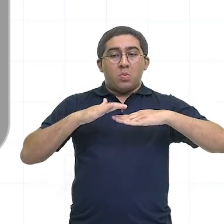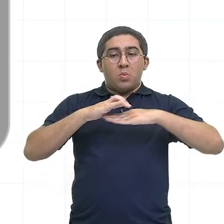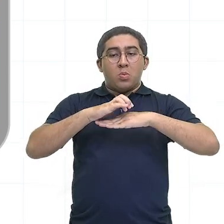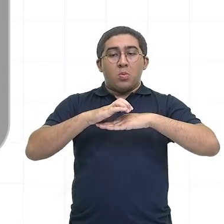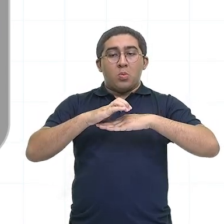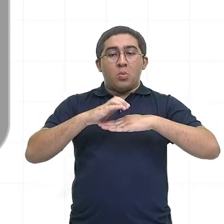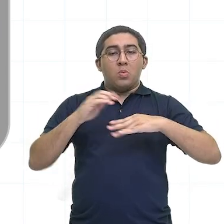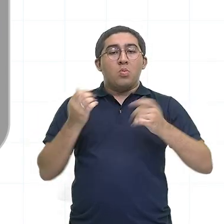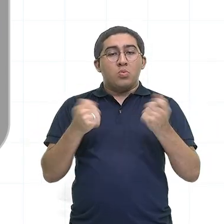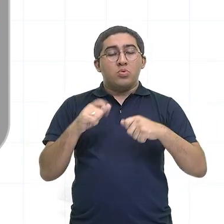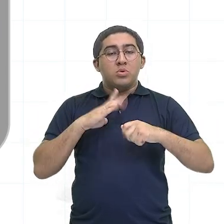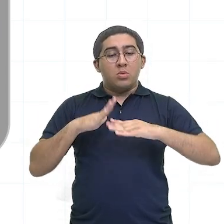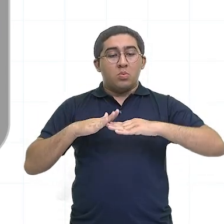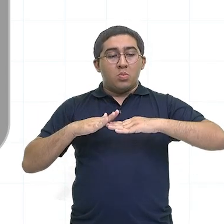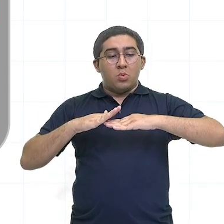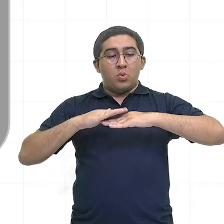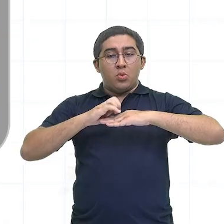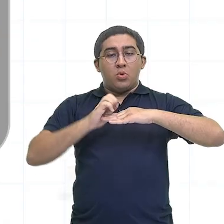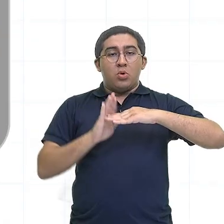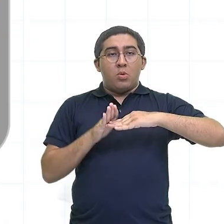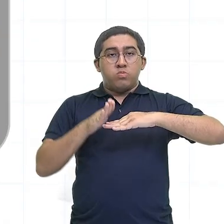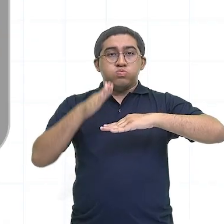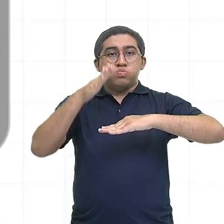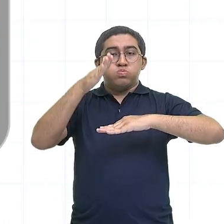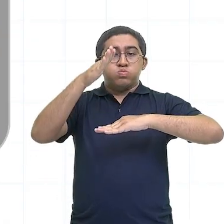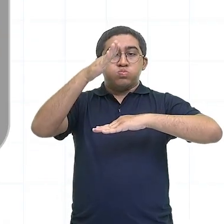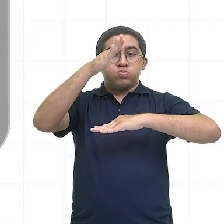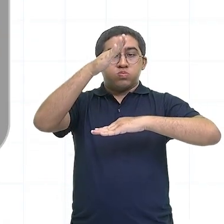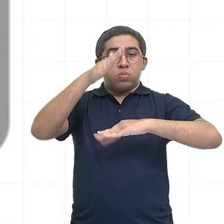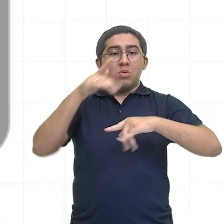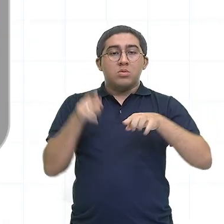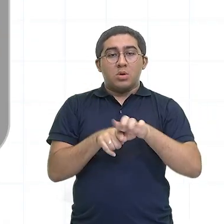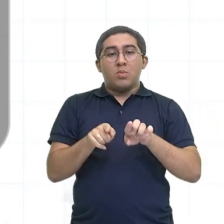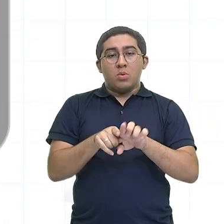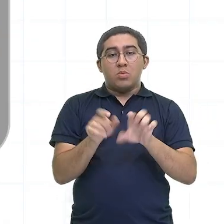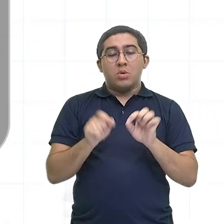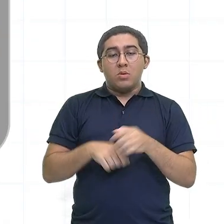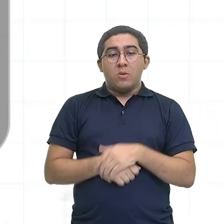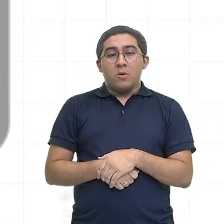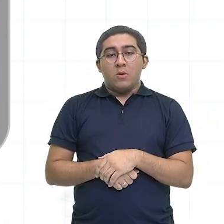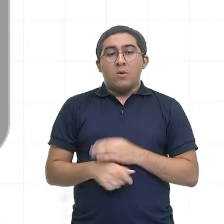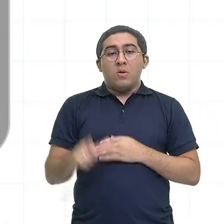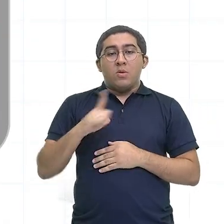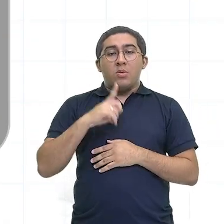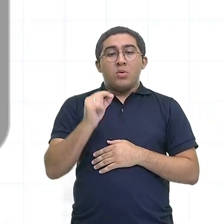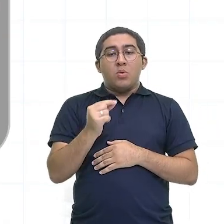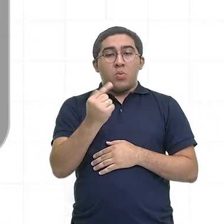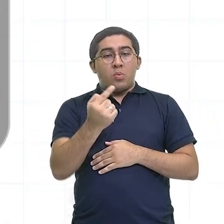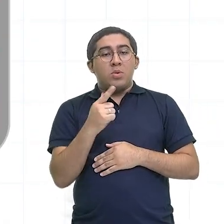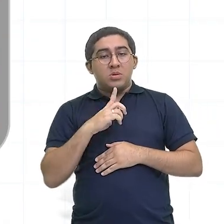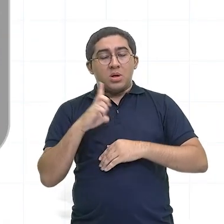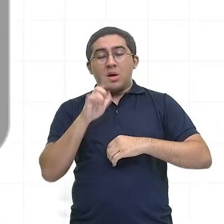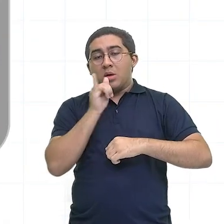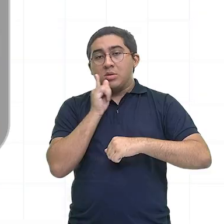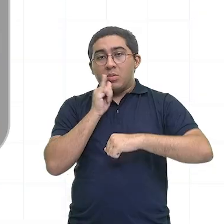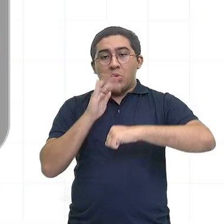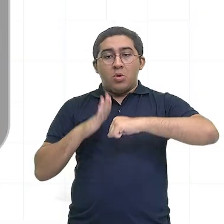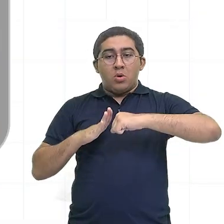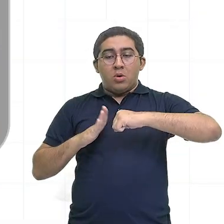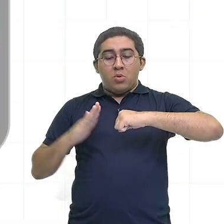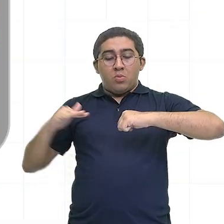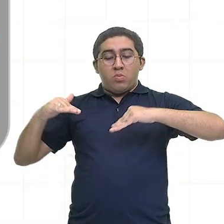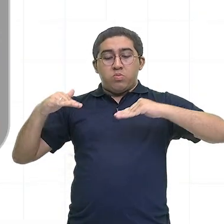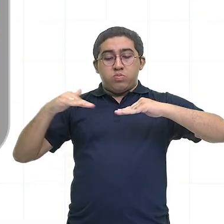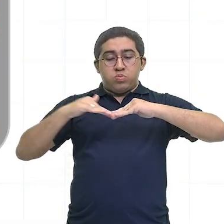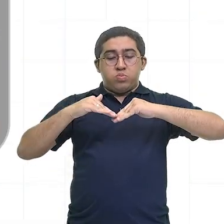delas levantarem terreno de maneira muito intensa, vai acontecer também de uma placa tectônica de um terreno ficar por cima